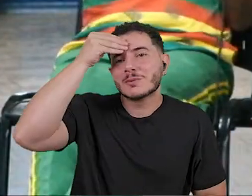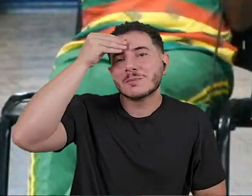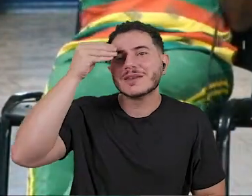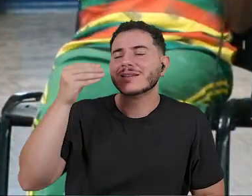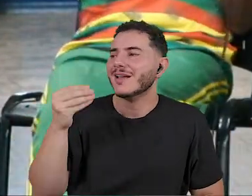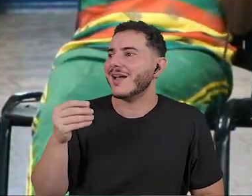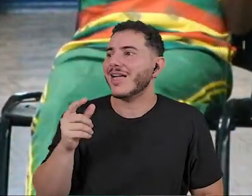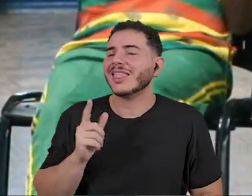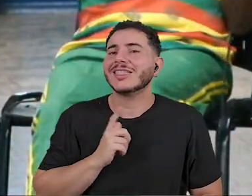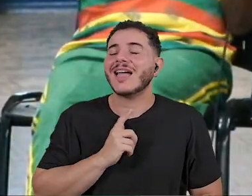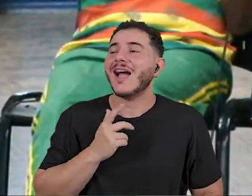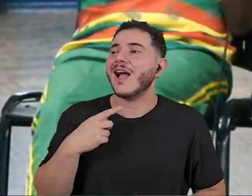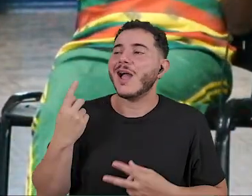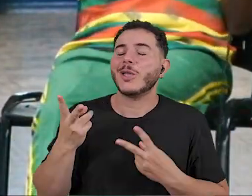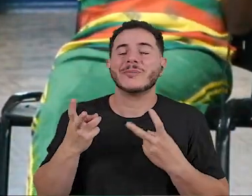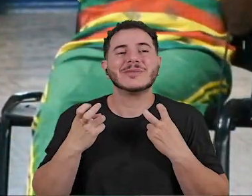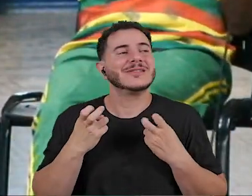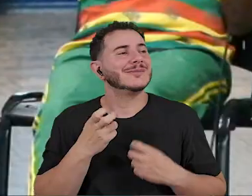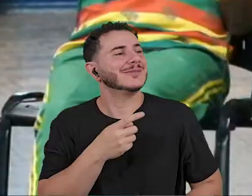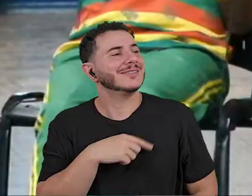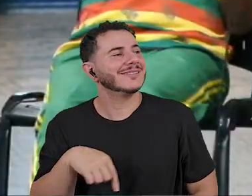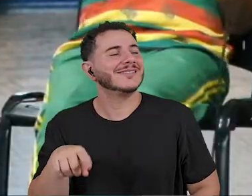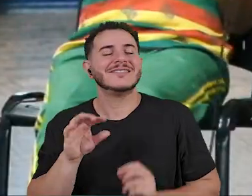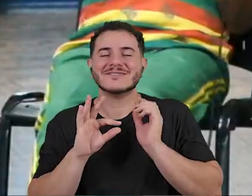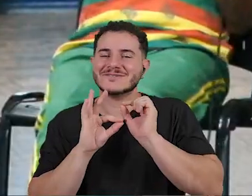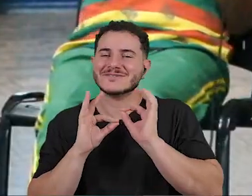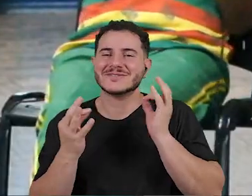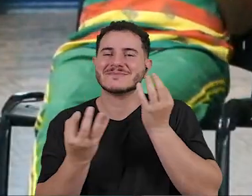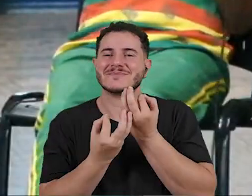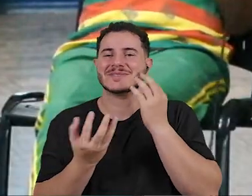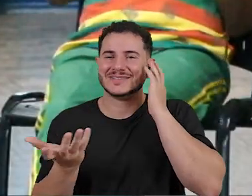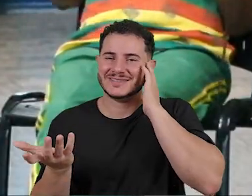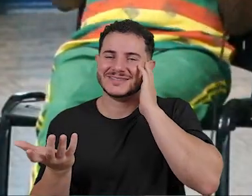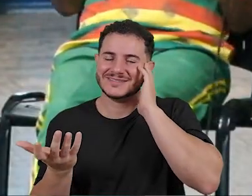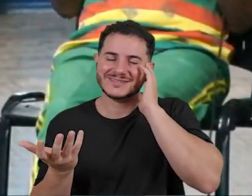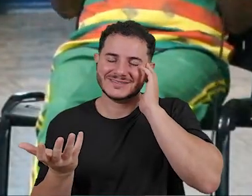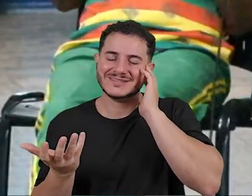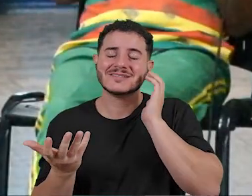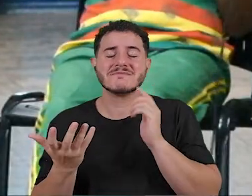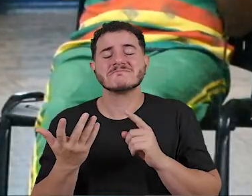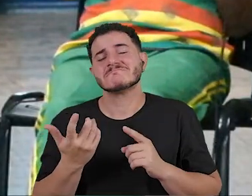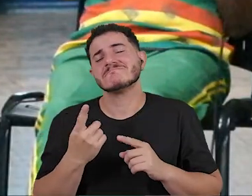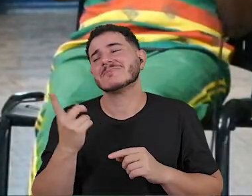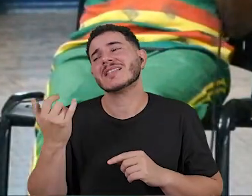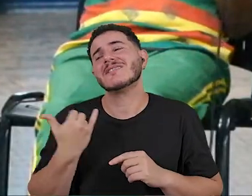Tá ligado do cara. Mas ele falou brincadeira. E eu fiquei bem bravo assim, mas depois eu